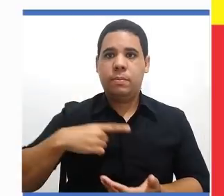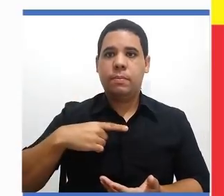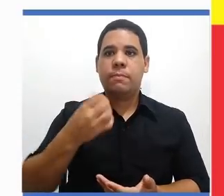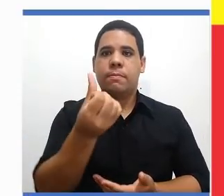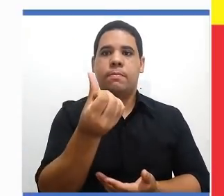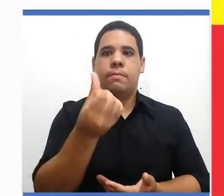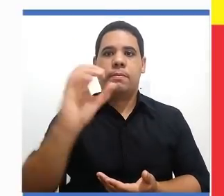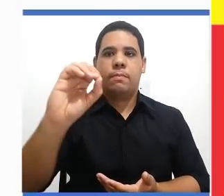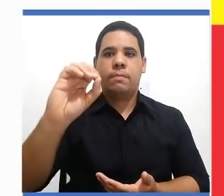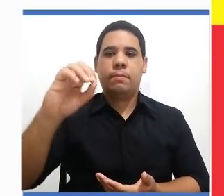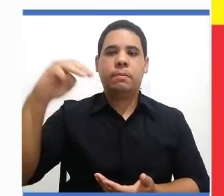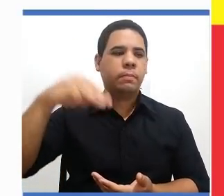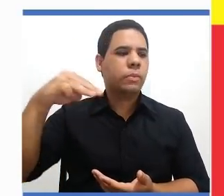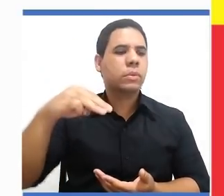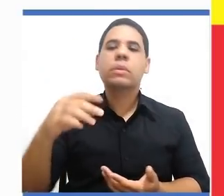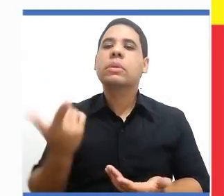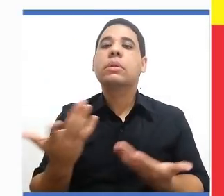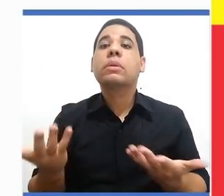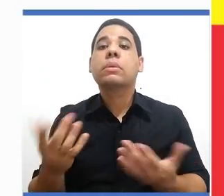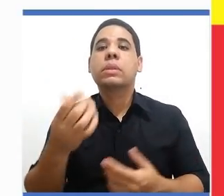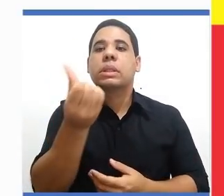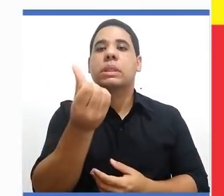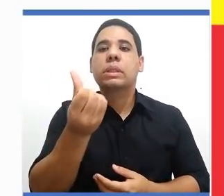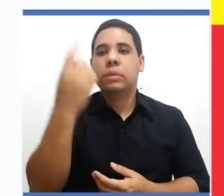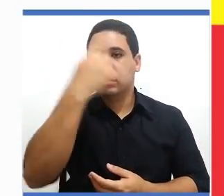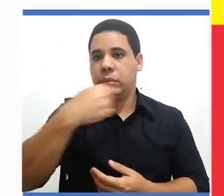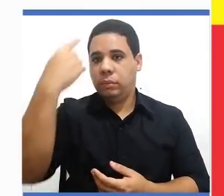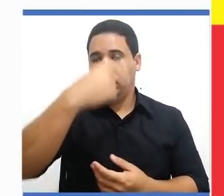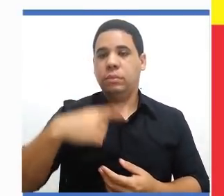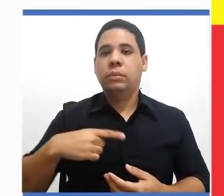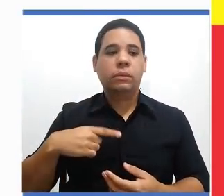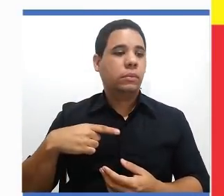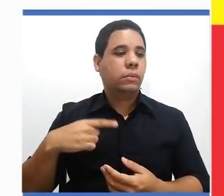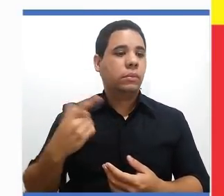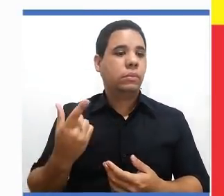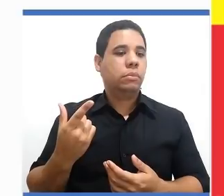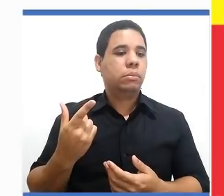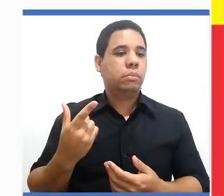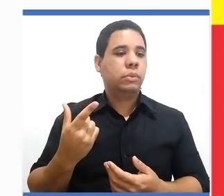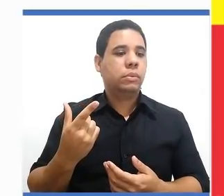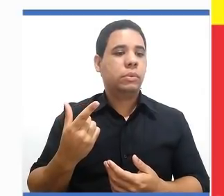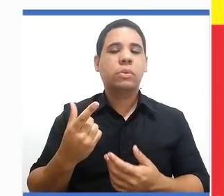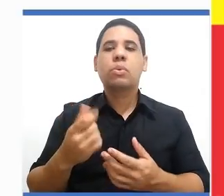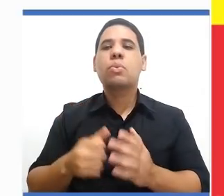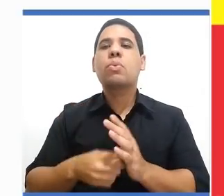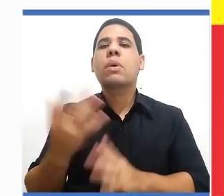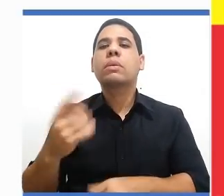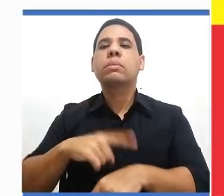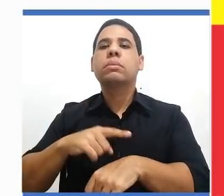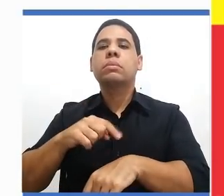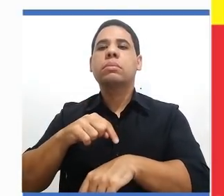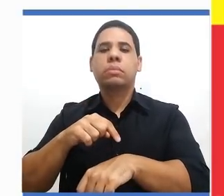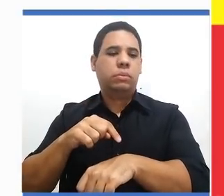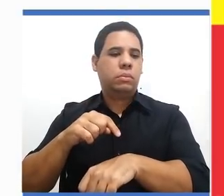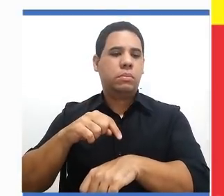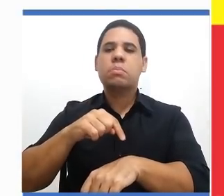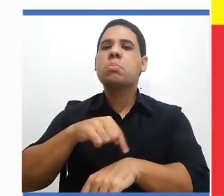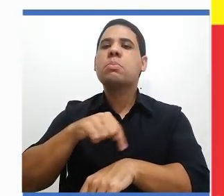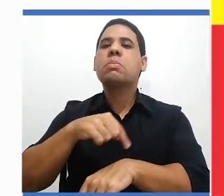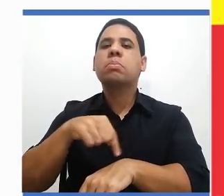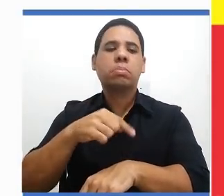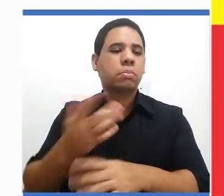vamos transformar a hora para minuto. Então, uma hora tem 60 minutos. E 6 horas tem